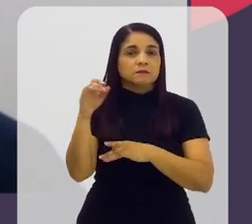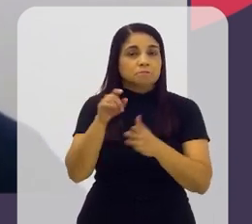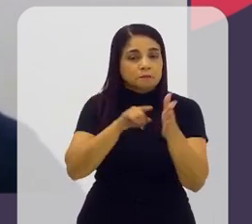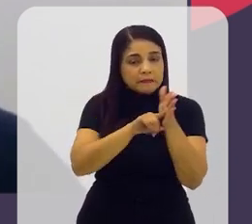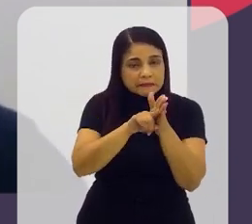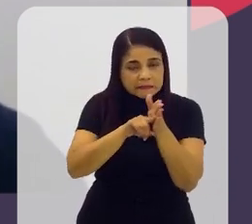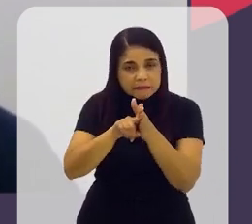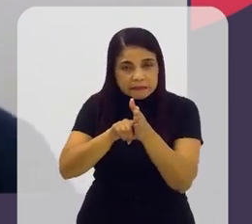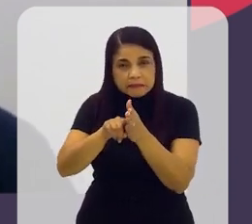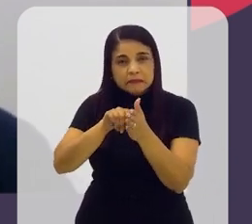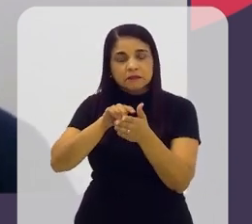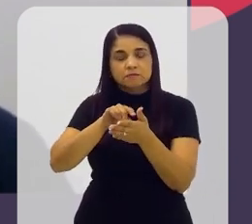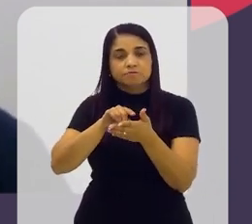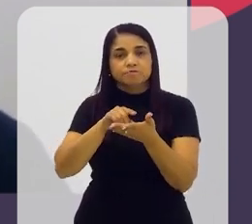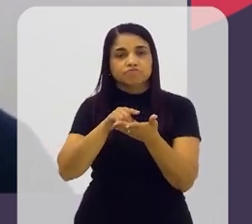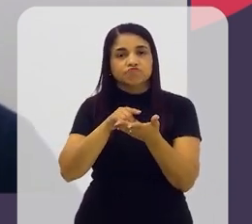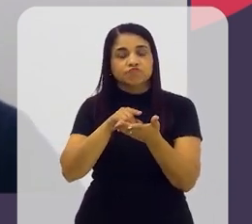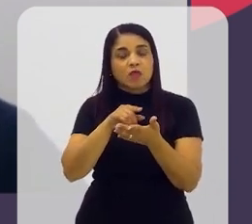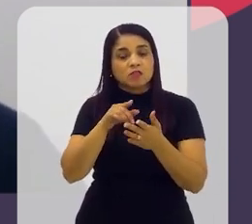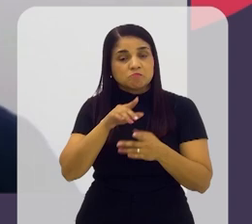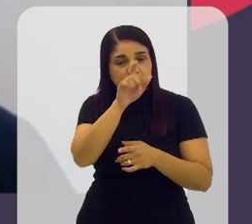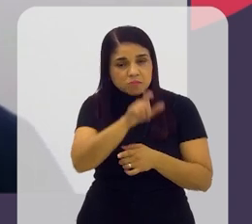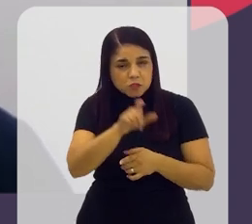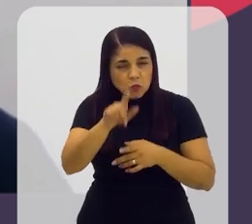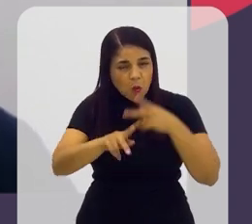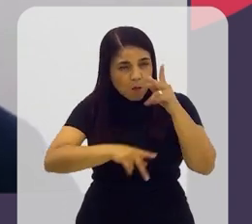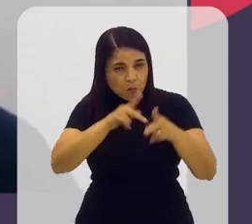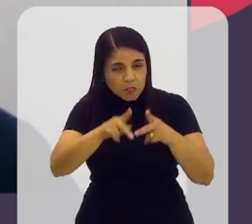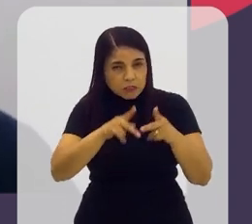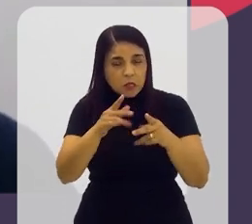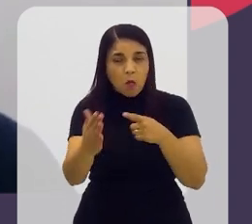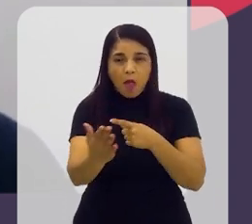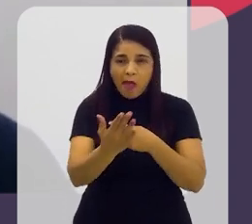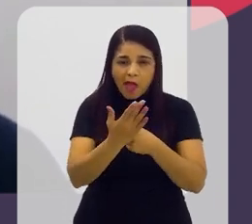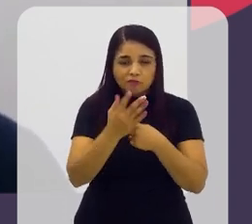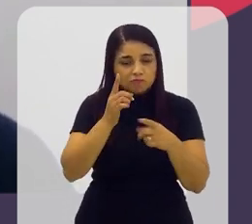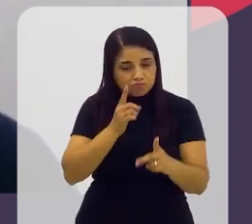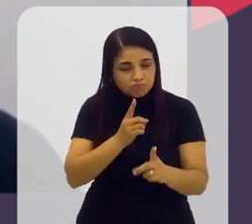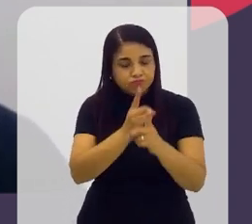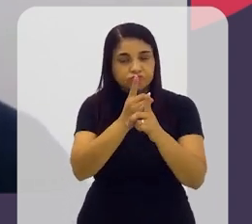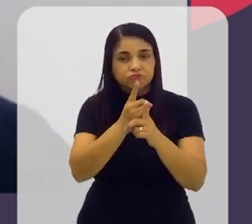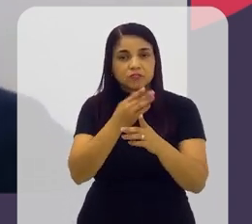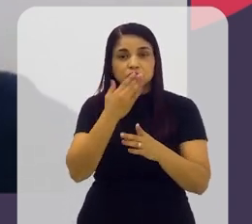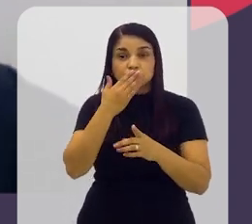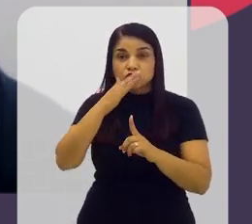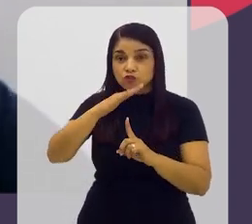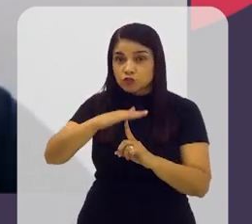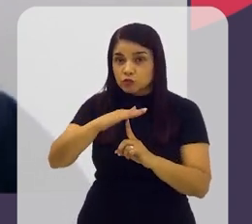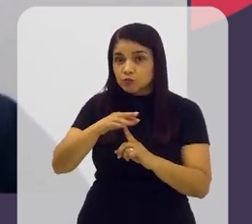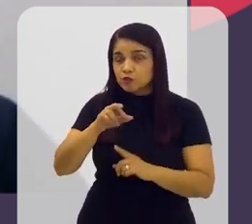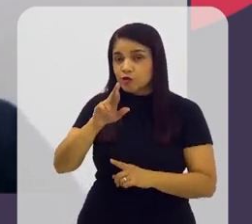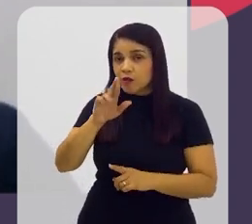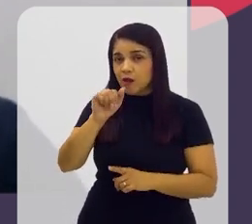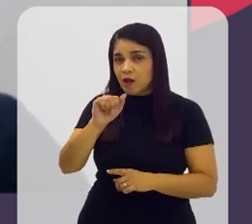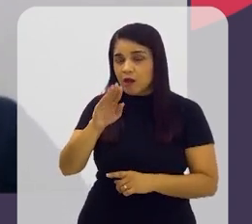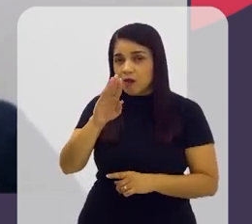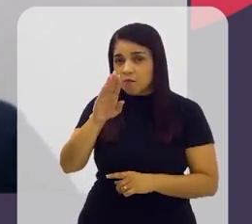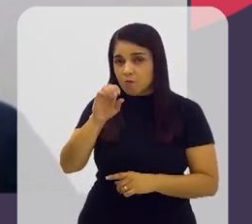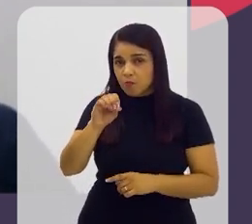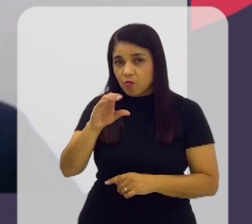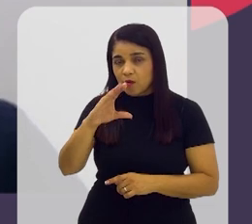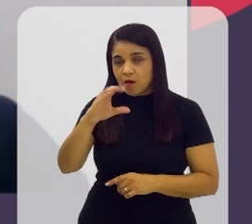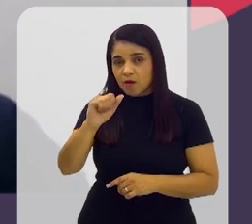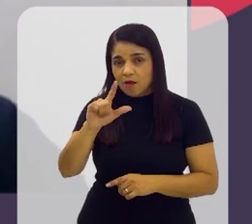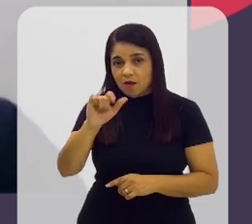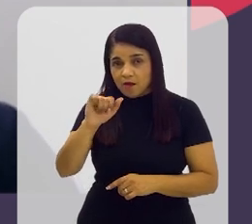para que as pessoas possam cooperar em identificando essa espécie no ambiente, né? Reportem aos